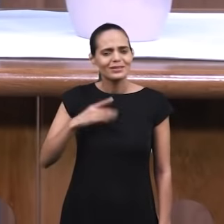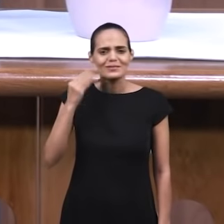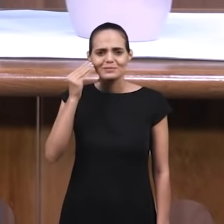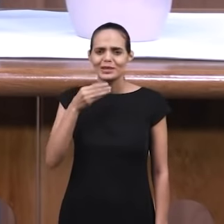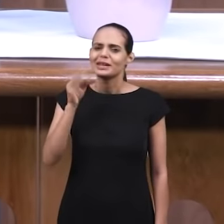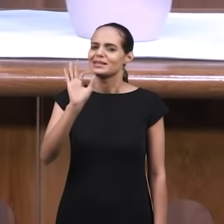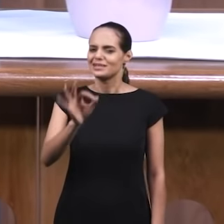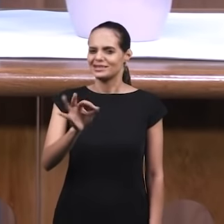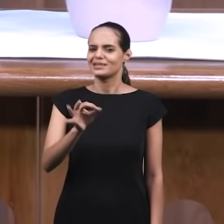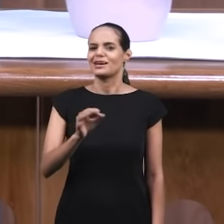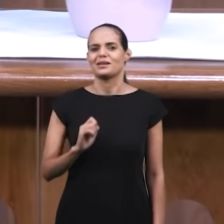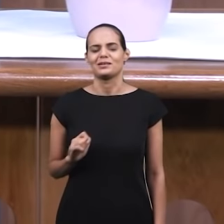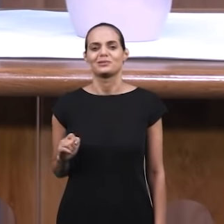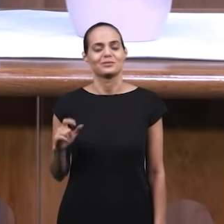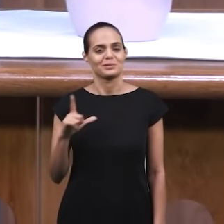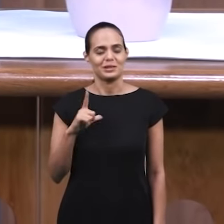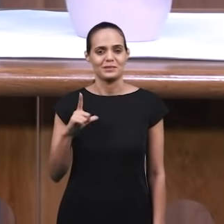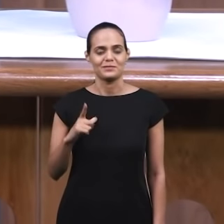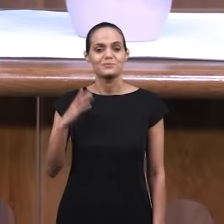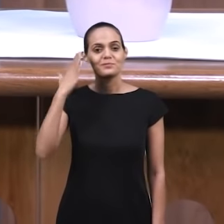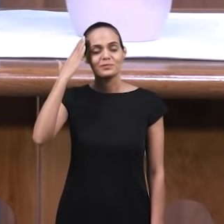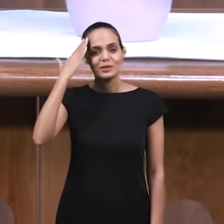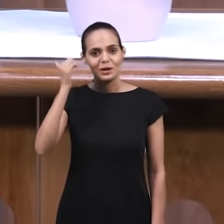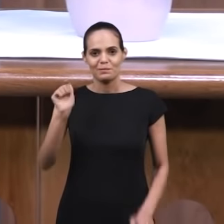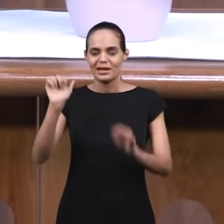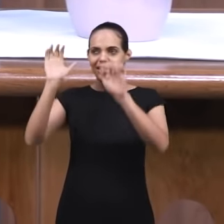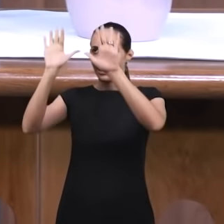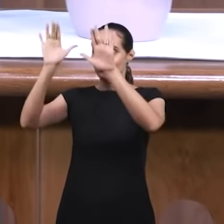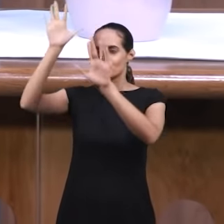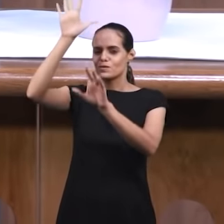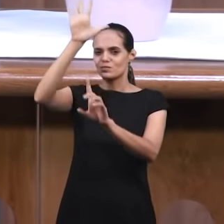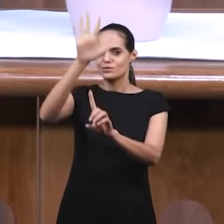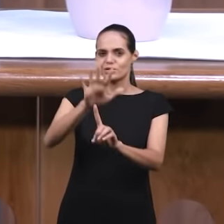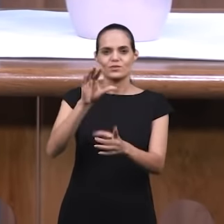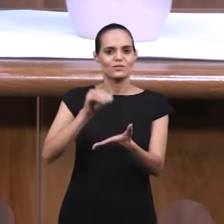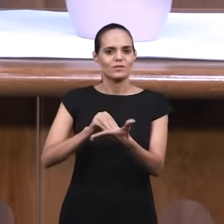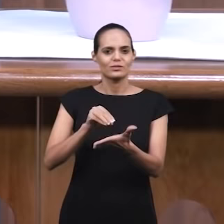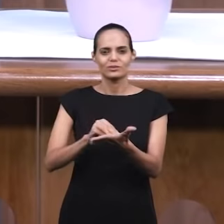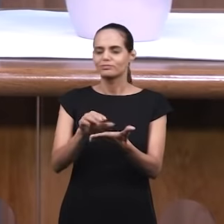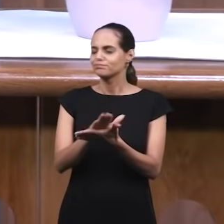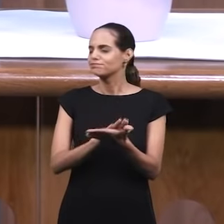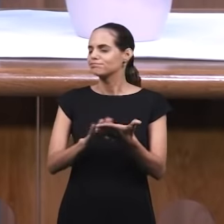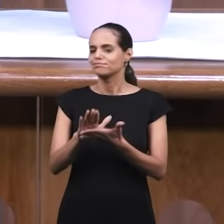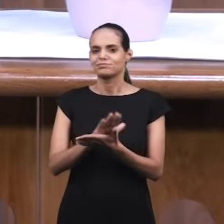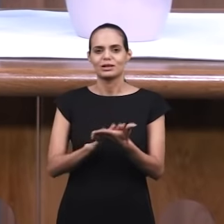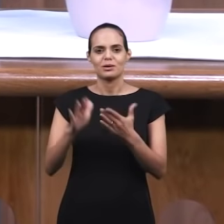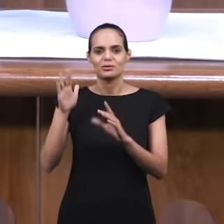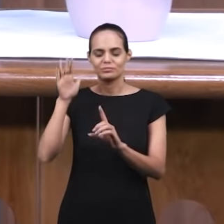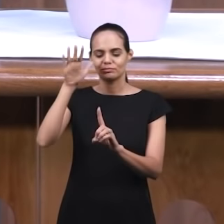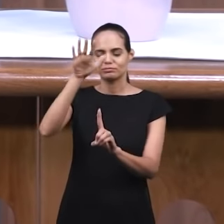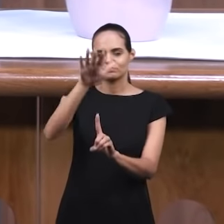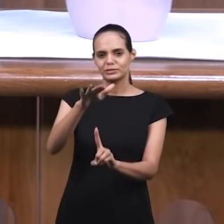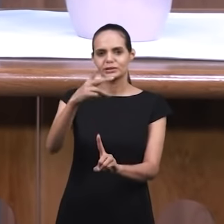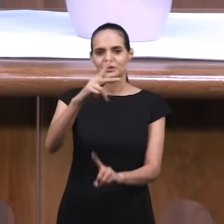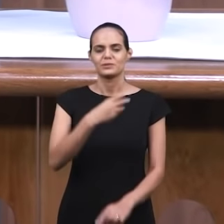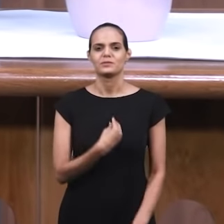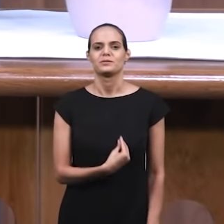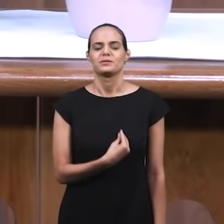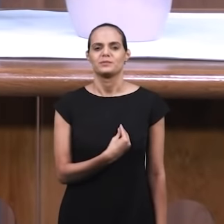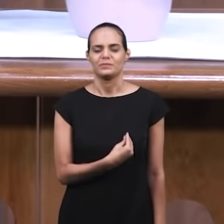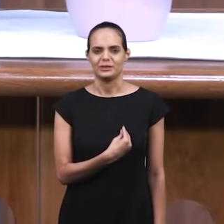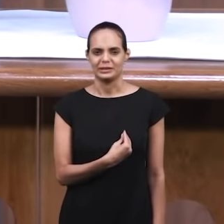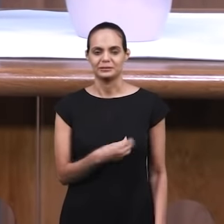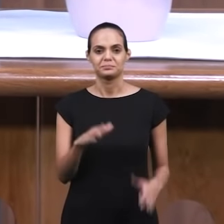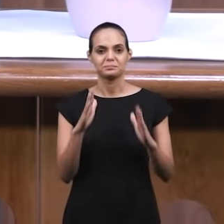experiência, certamente, de saber que a mão de Deus não faltou em estar estendida sobre a sua vida, o